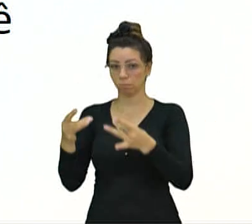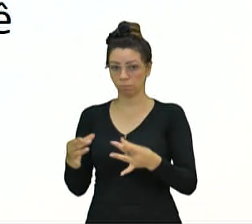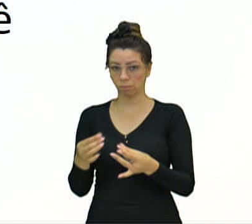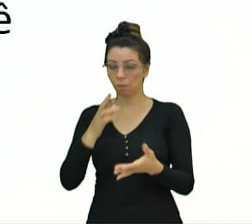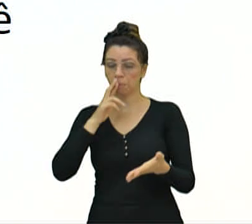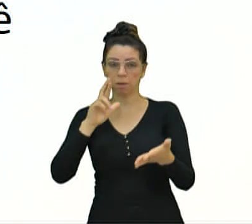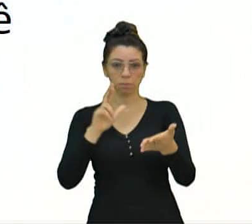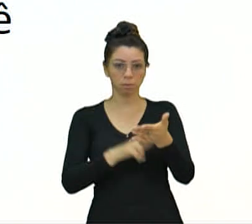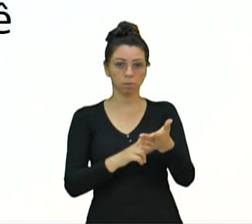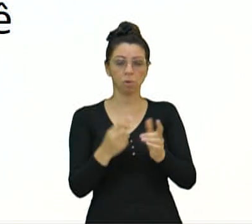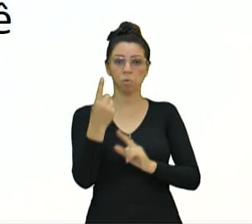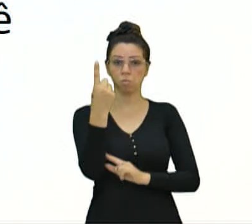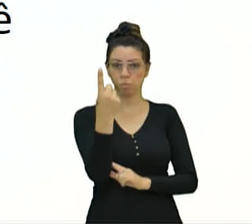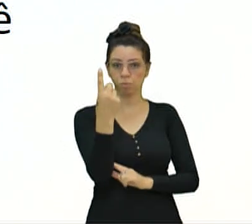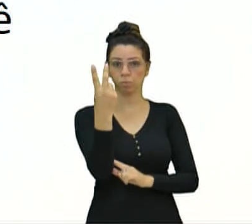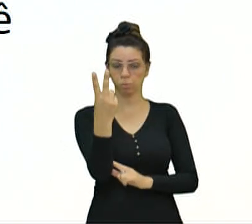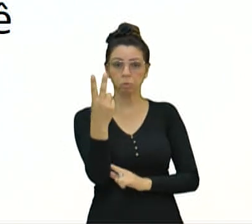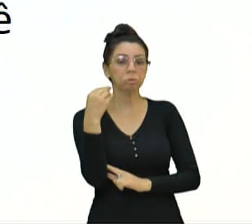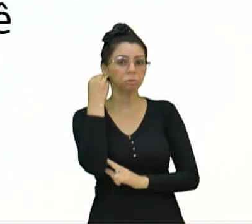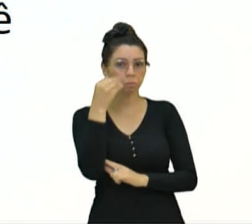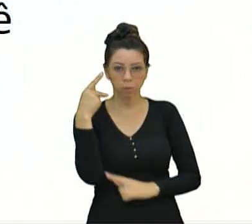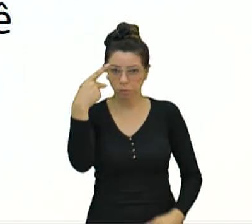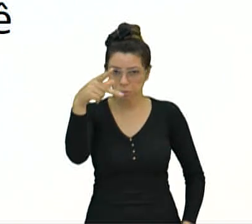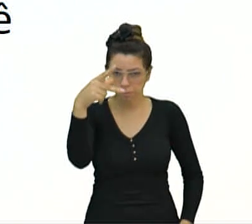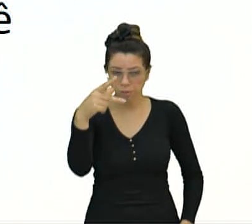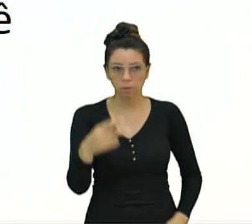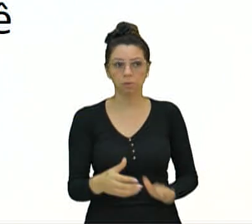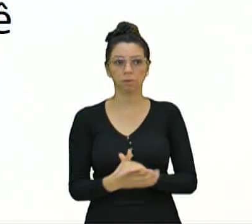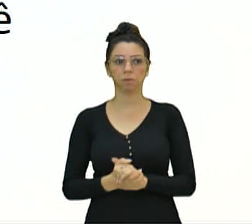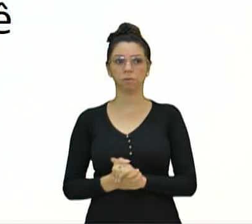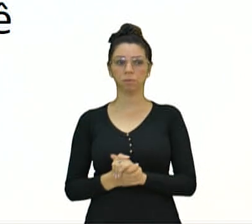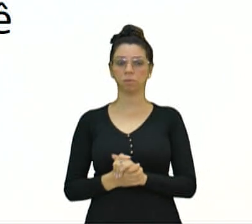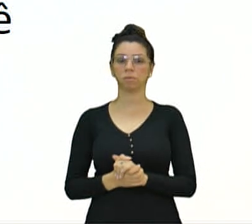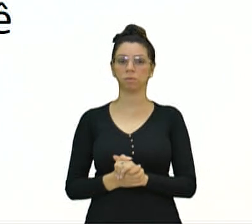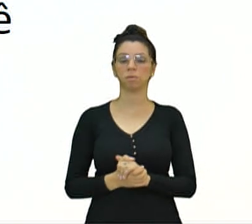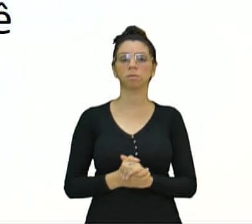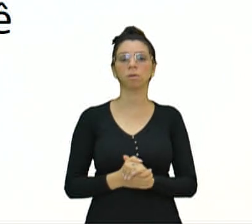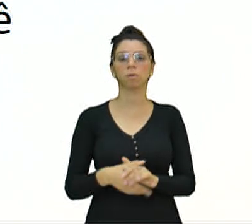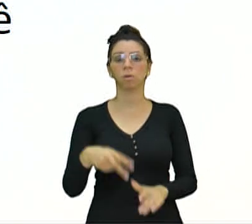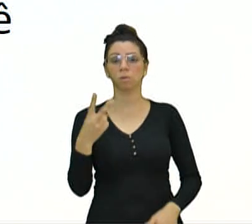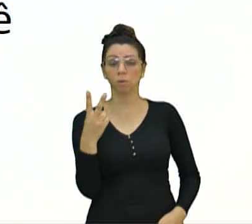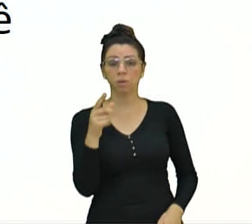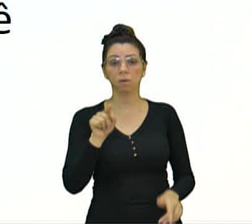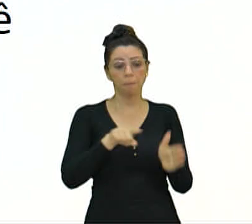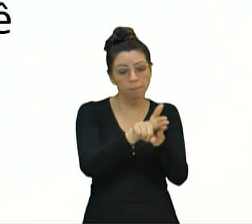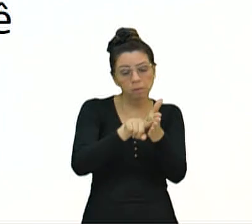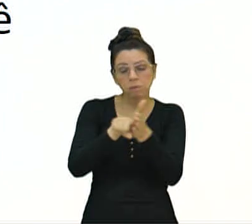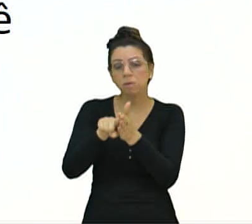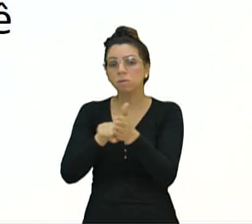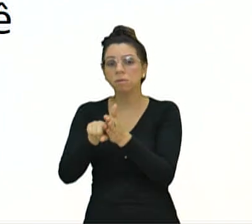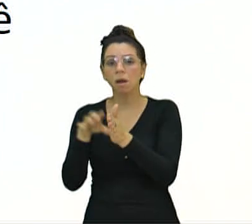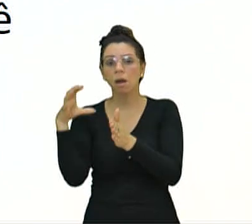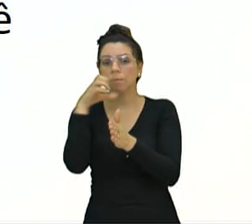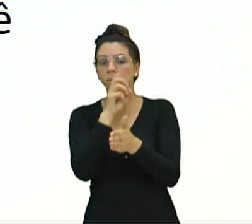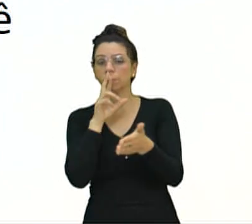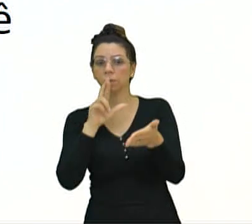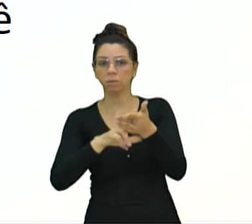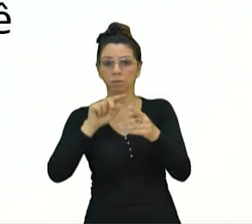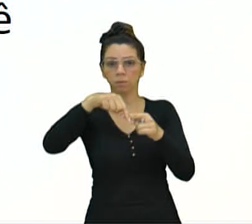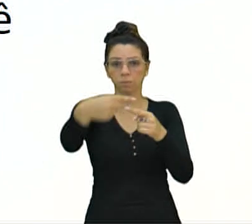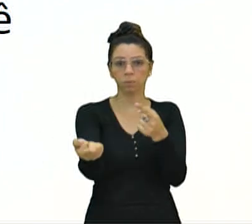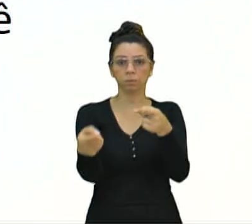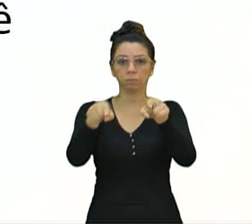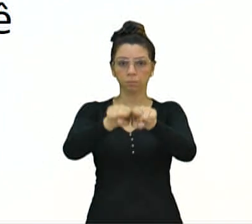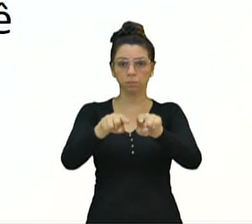responder a partir da experiência de vocês. A número 2, quem quiser pode pesquisar rapidinho para responder. Já já